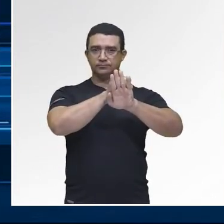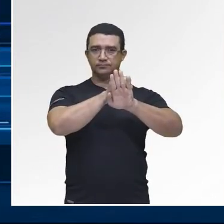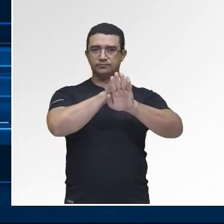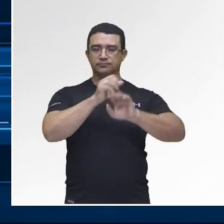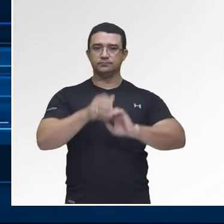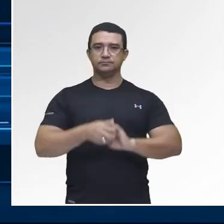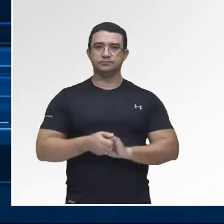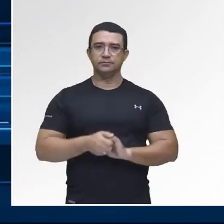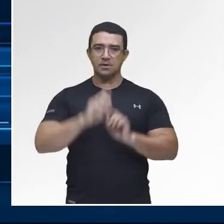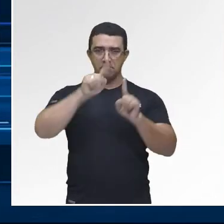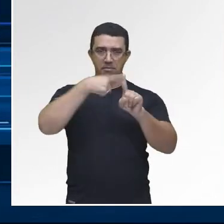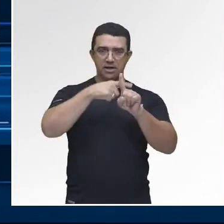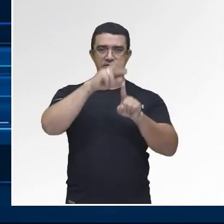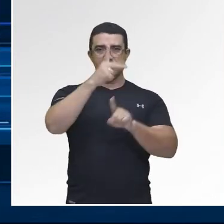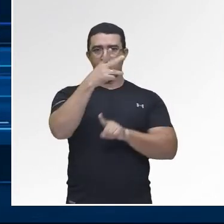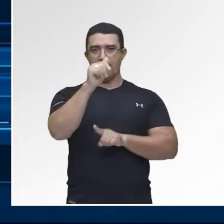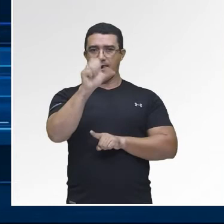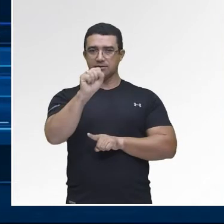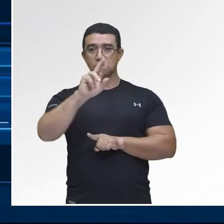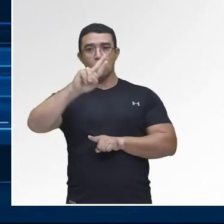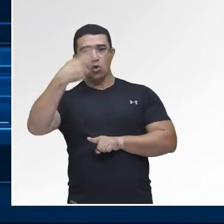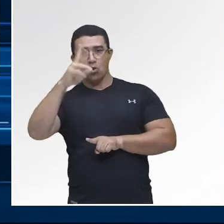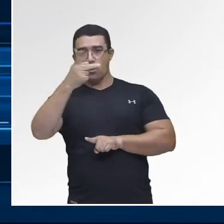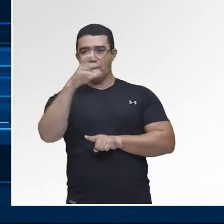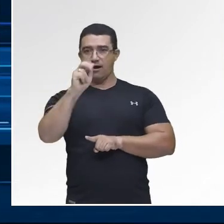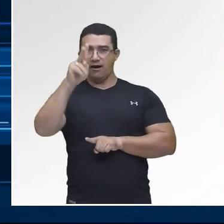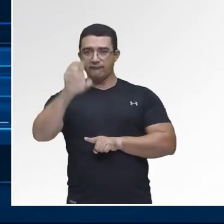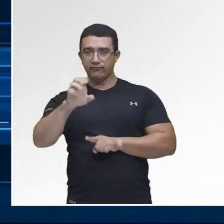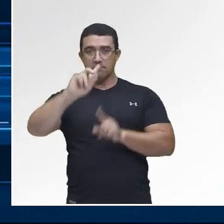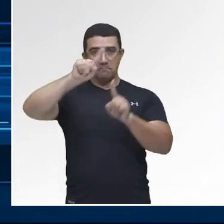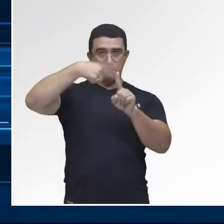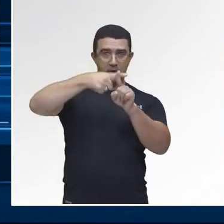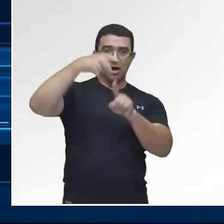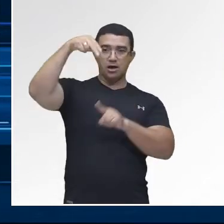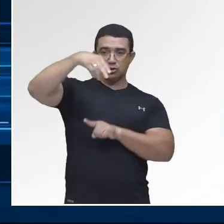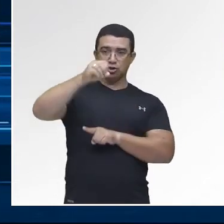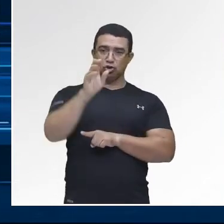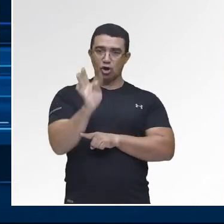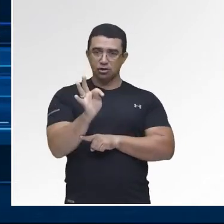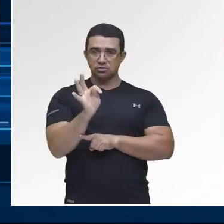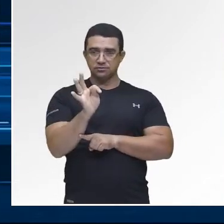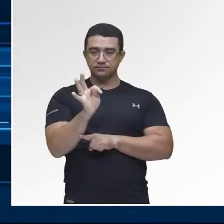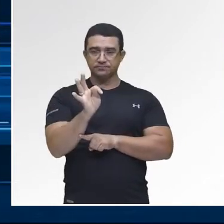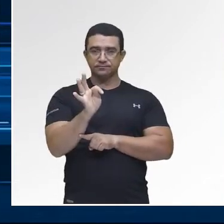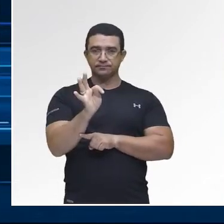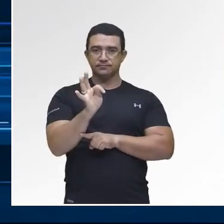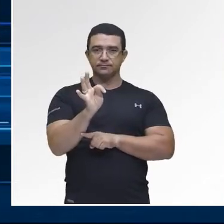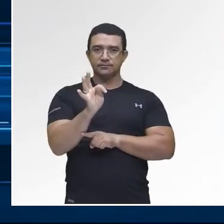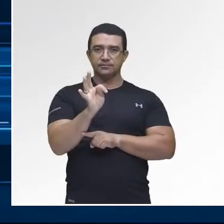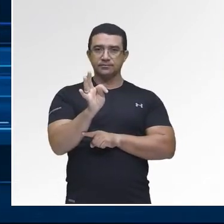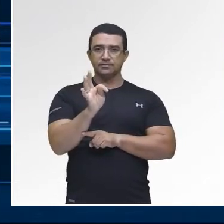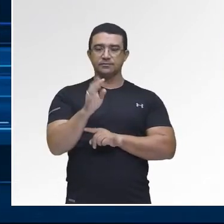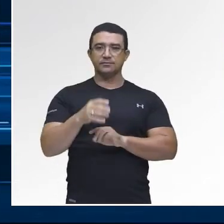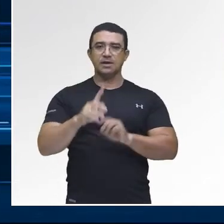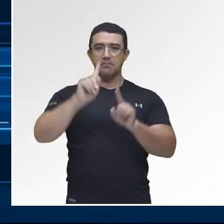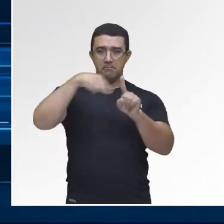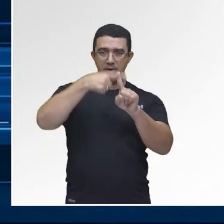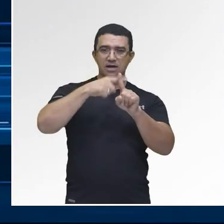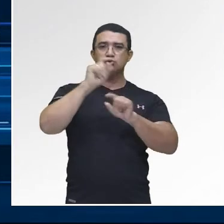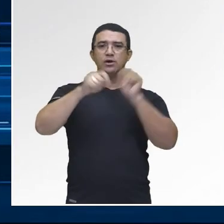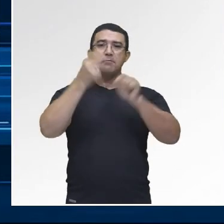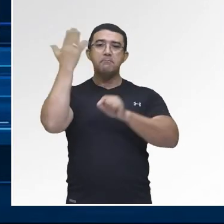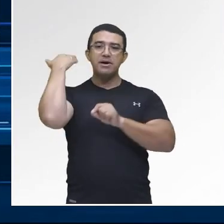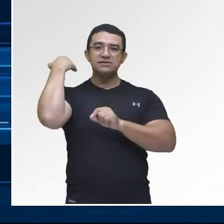subject, mais has, mais have, mais not, né? O has ali, então, quando o sujeito for terceira pessoa do